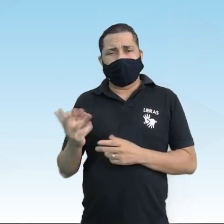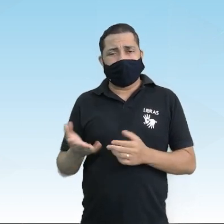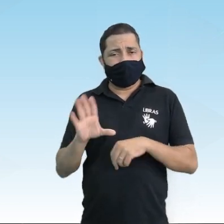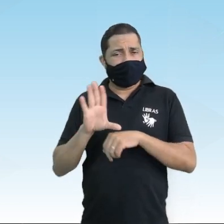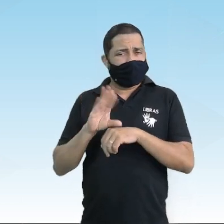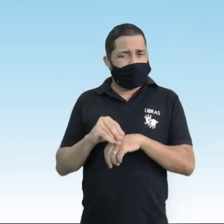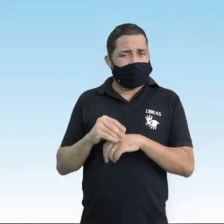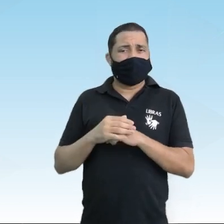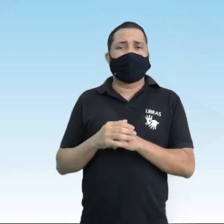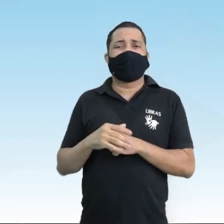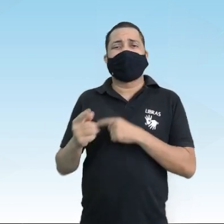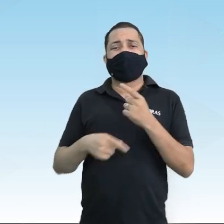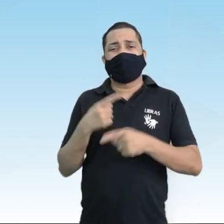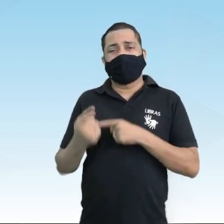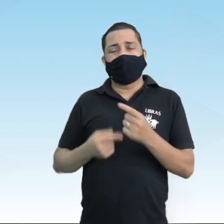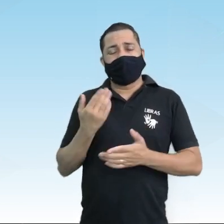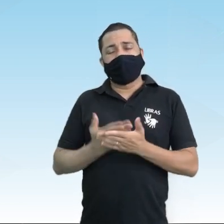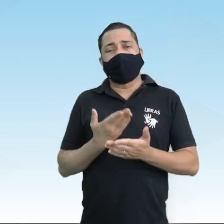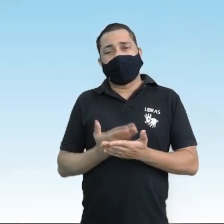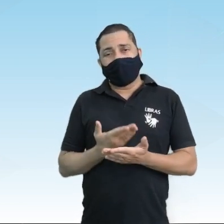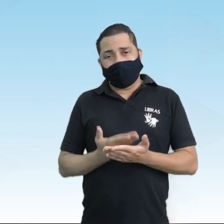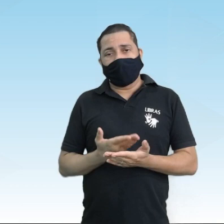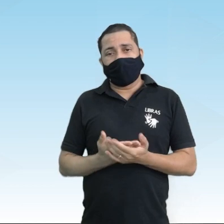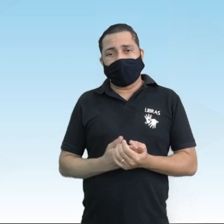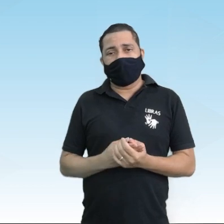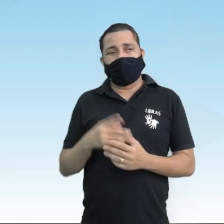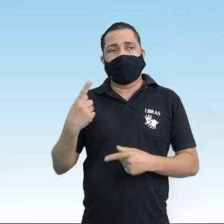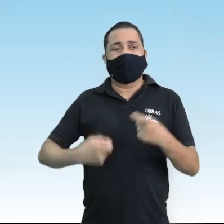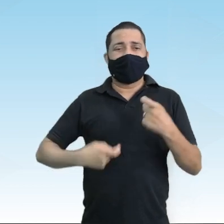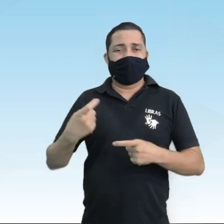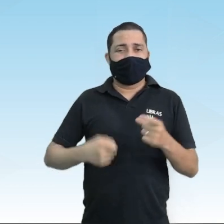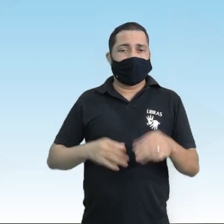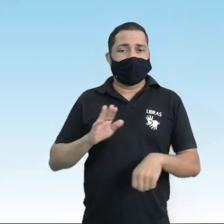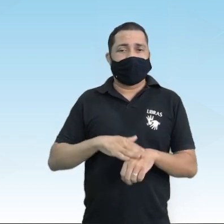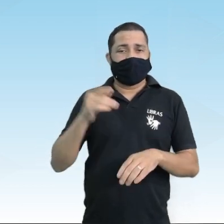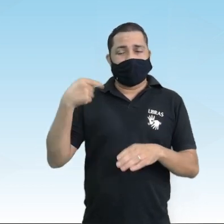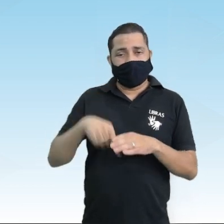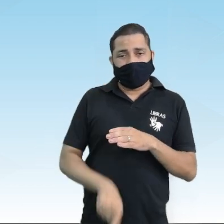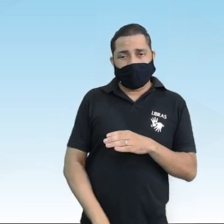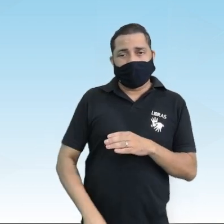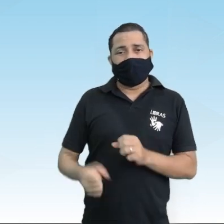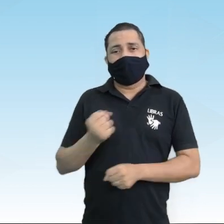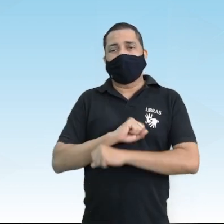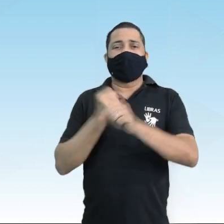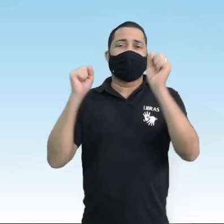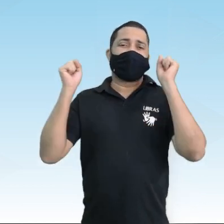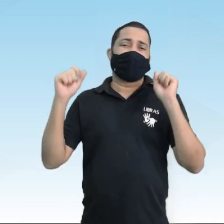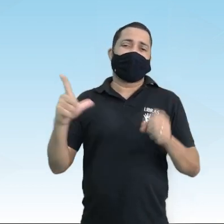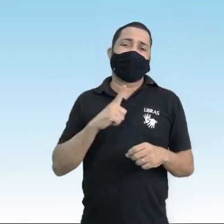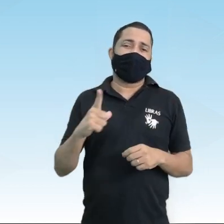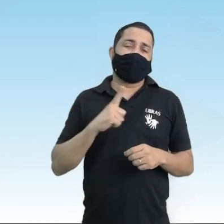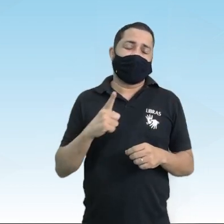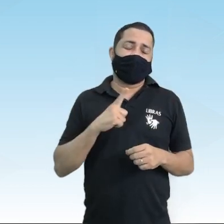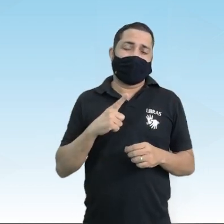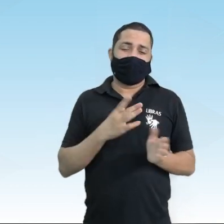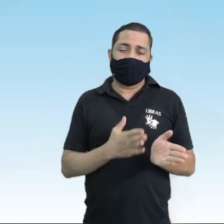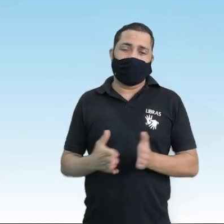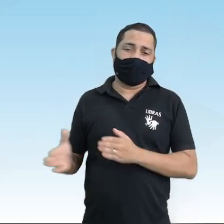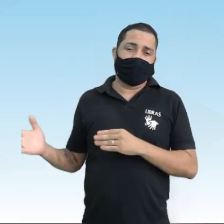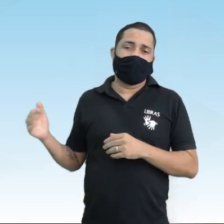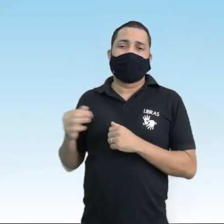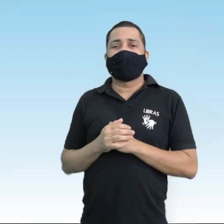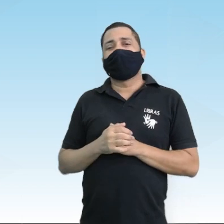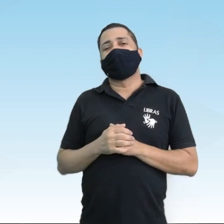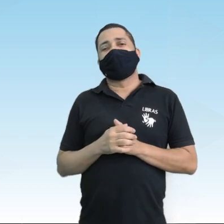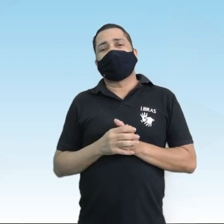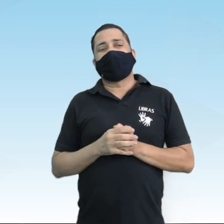e depois vocês podem estudar essas guerras mais profundamente, essas revoltas que aconteceu nesse período conturbado